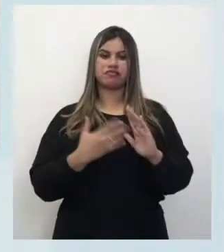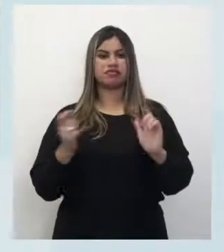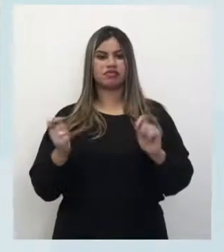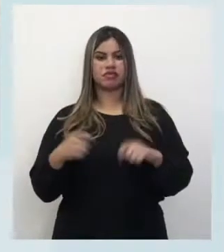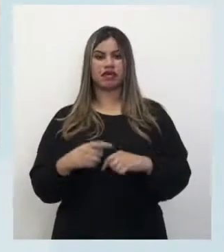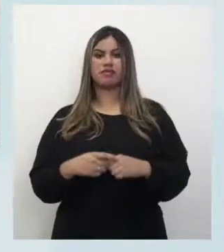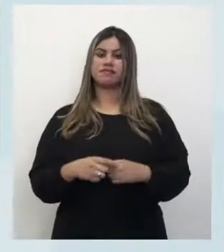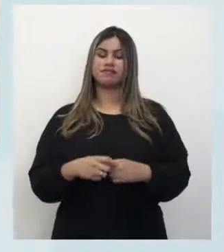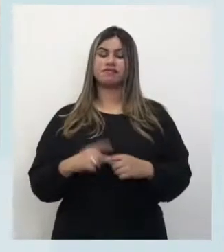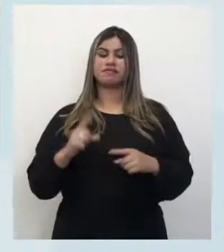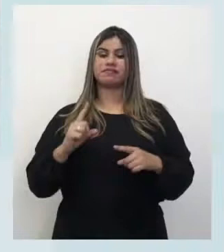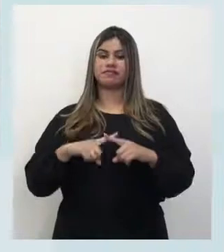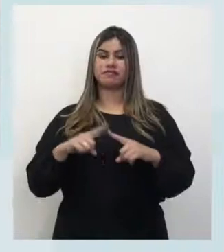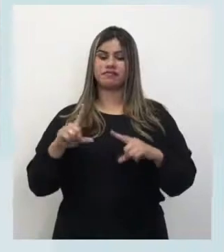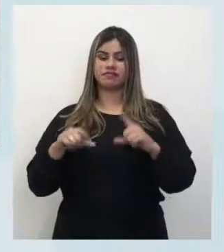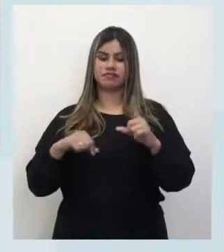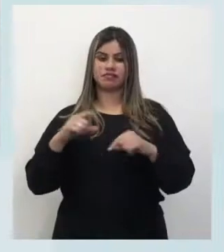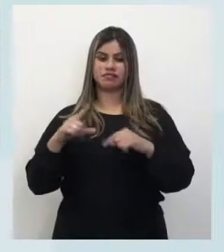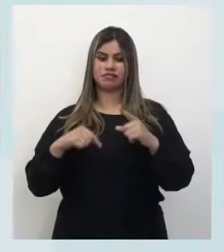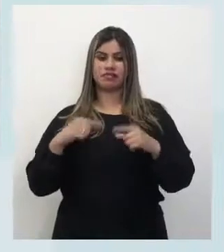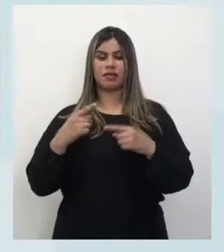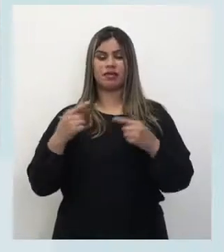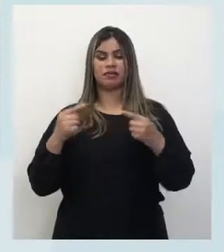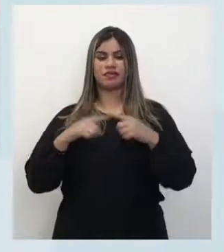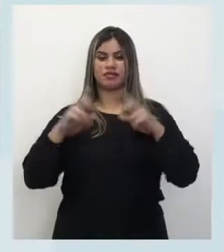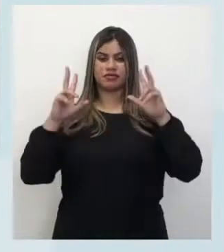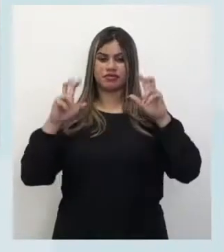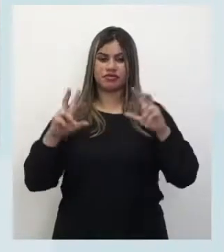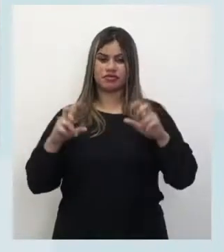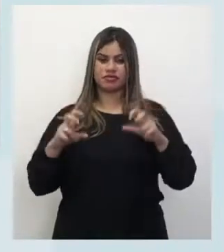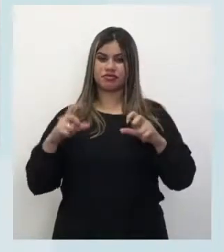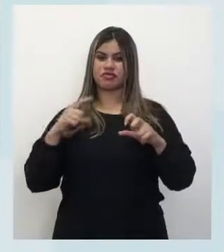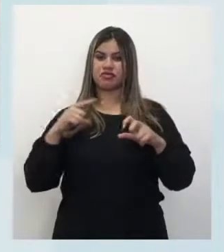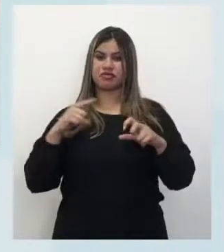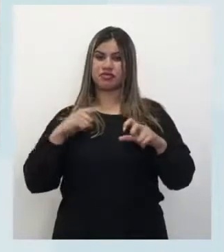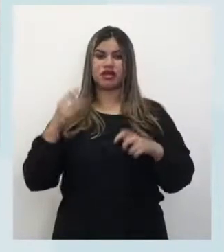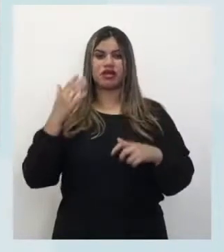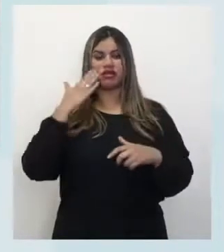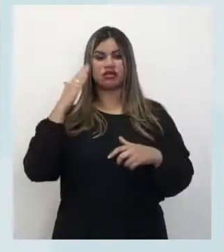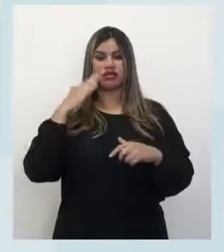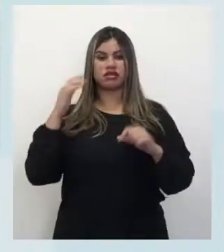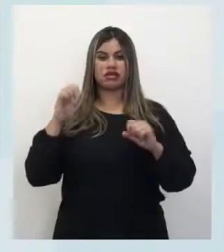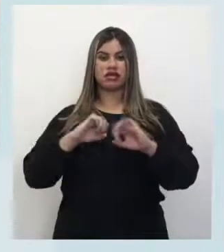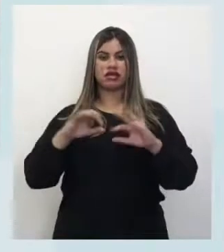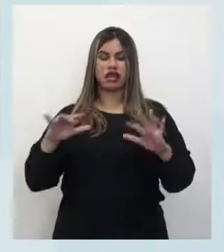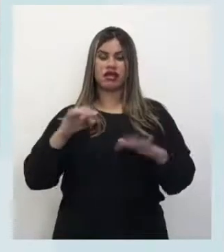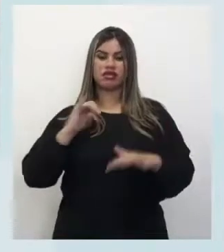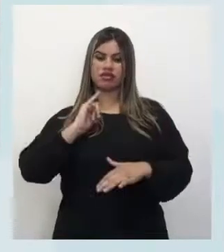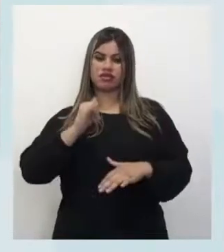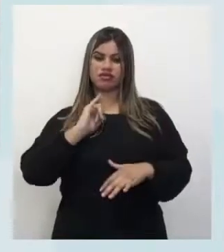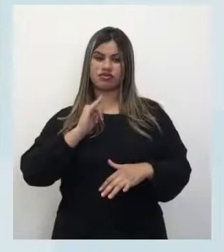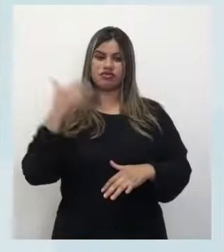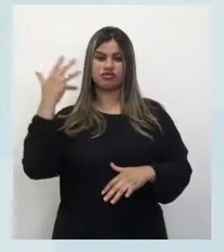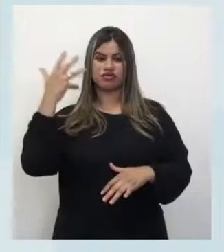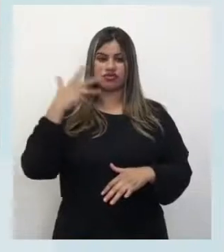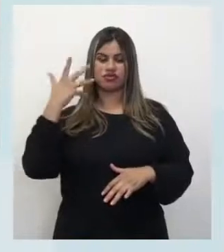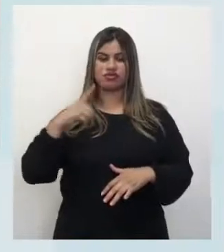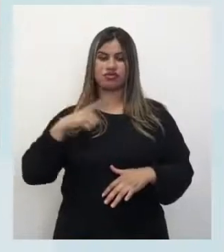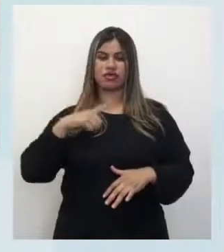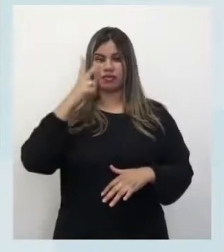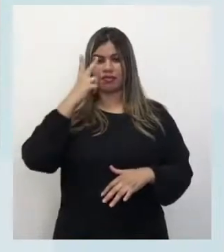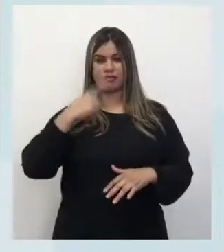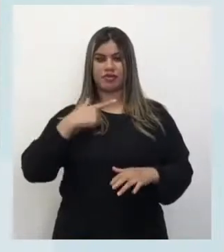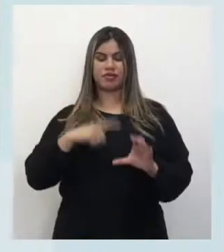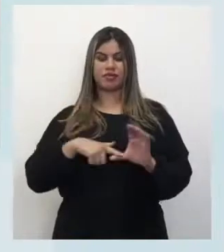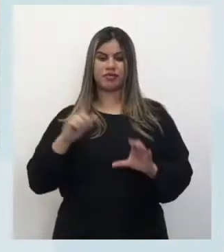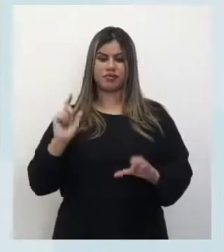essas principalmente pelo título que elas têm, para ajudar a gente a entender como que essa narrativa, esse discurso constrói a nossa individualidade.